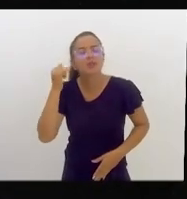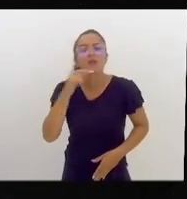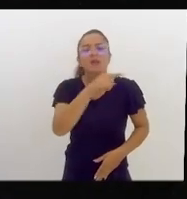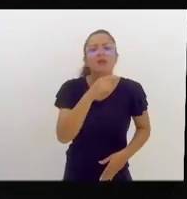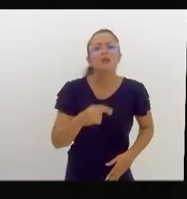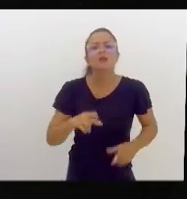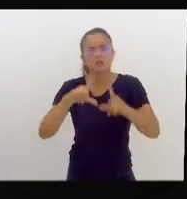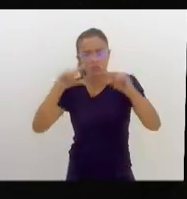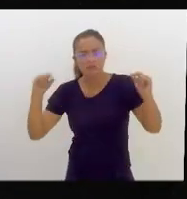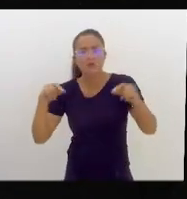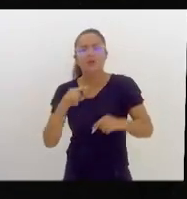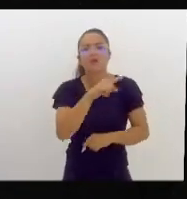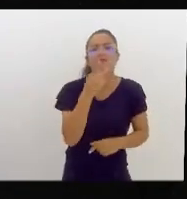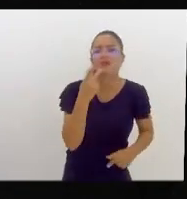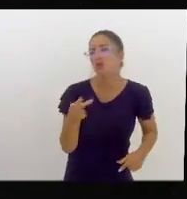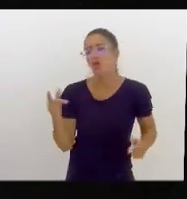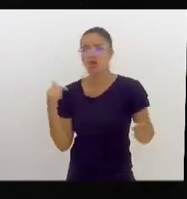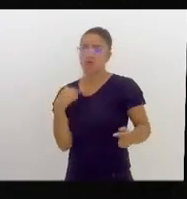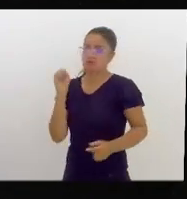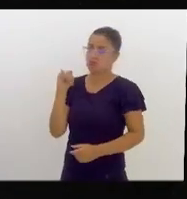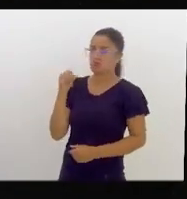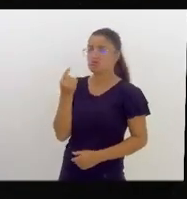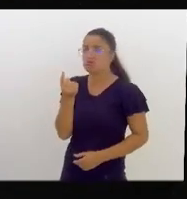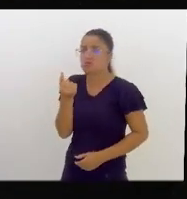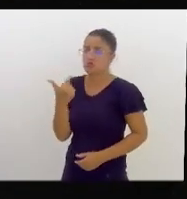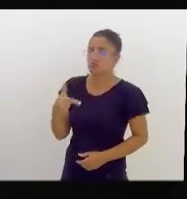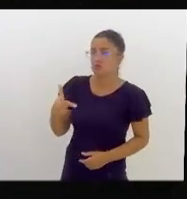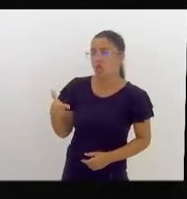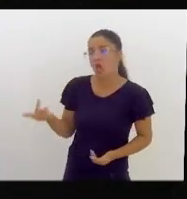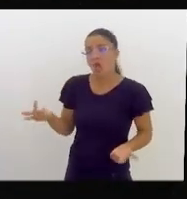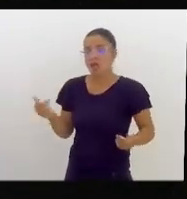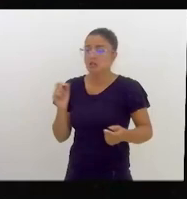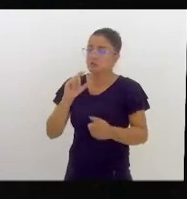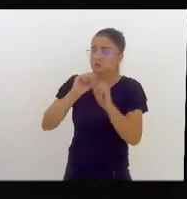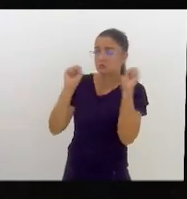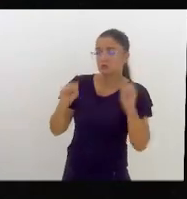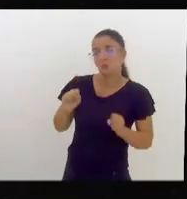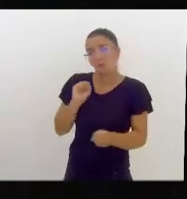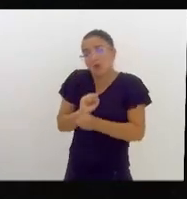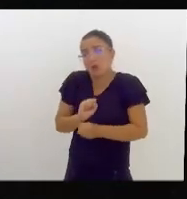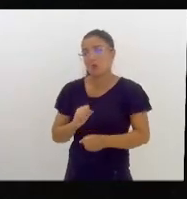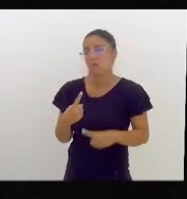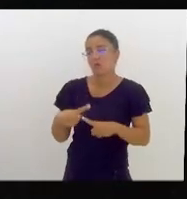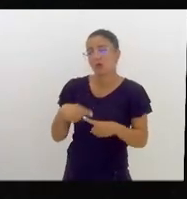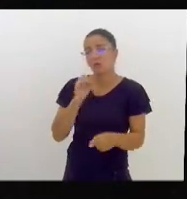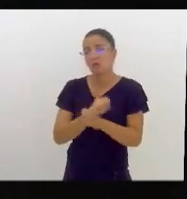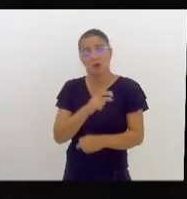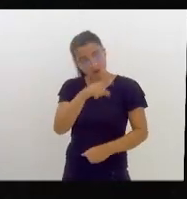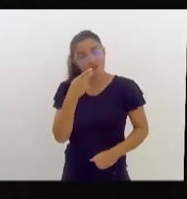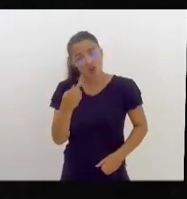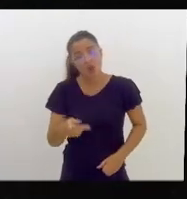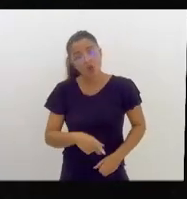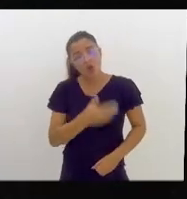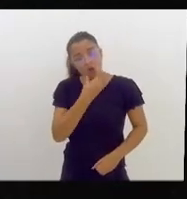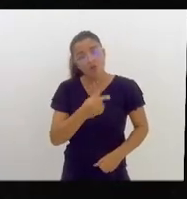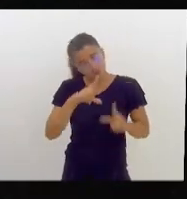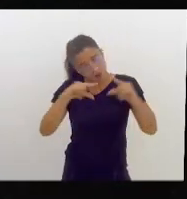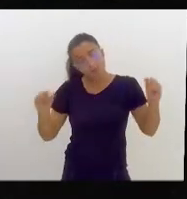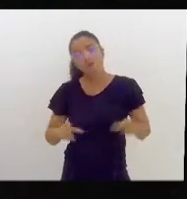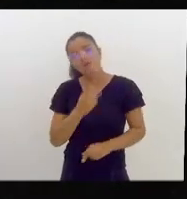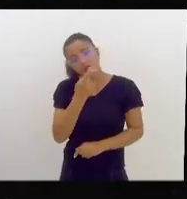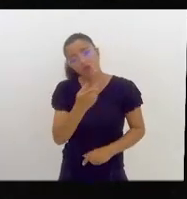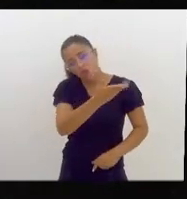japonês, que disse: se não tiver dinheiro, o sistema para, porque vai parar tudo. O japonês falou isso. E